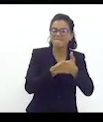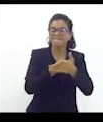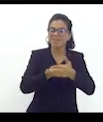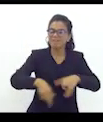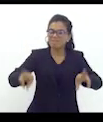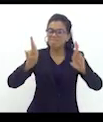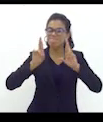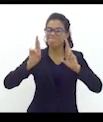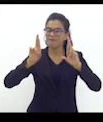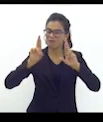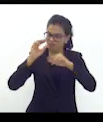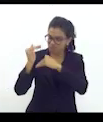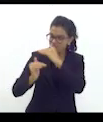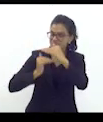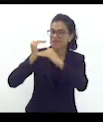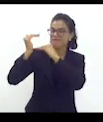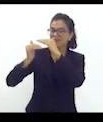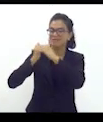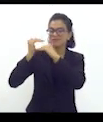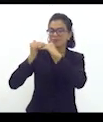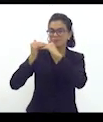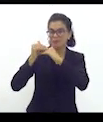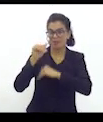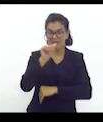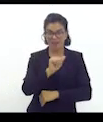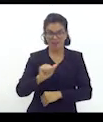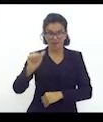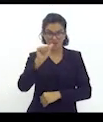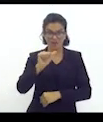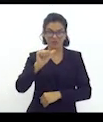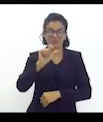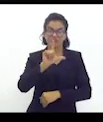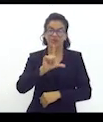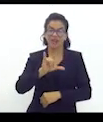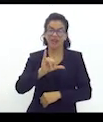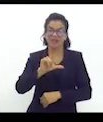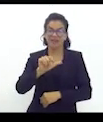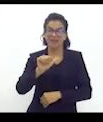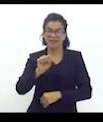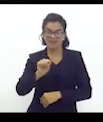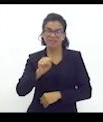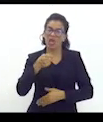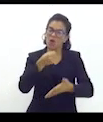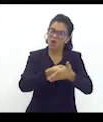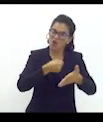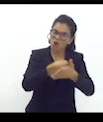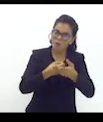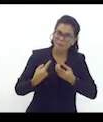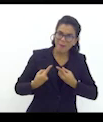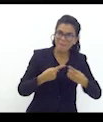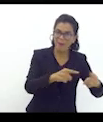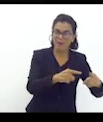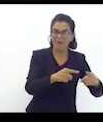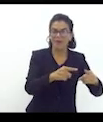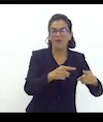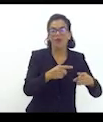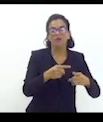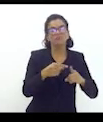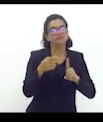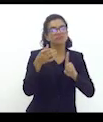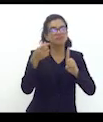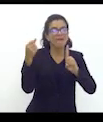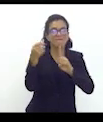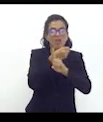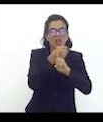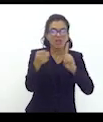perspectiva de avanços, que é o Agosto Lilás, que é o combate e enfrentamento à violência contra a mulher, que não há